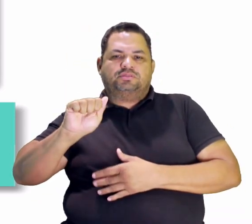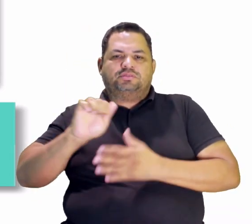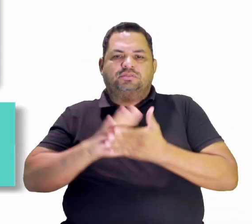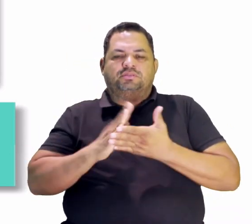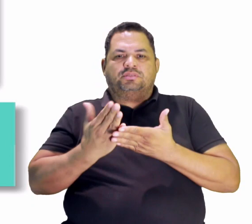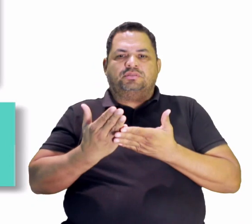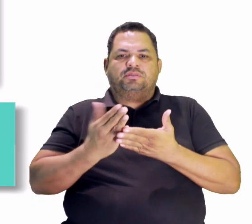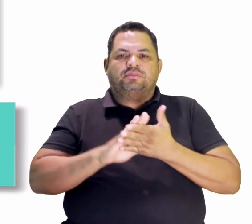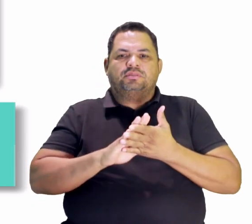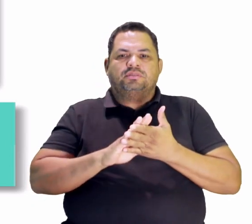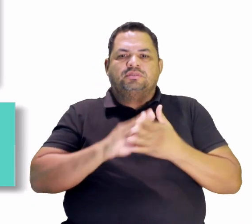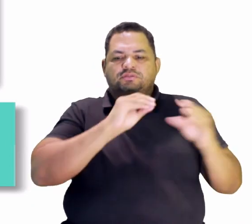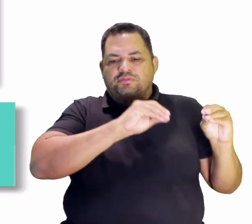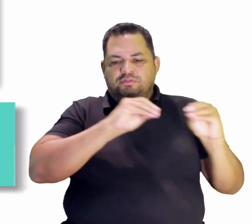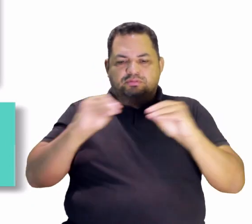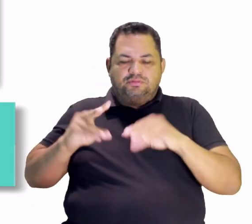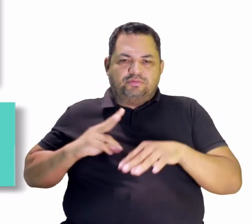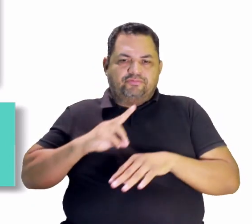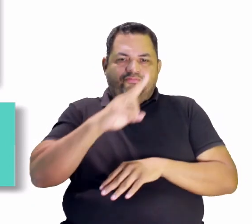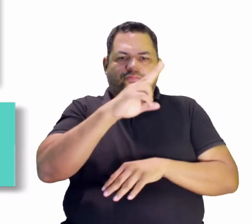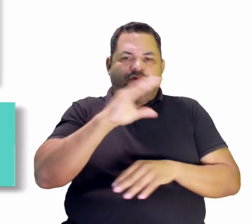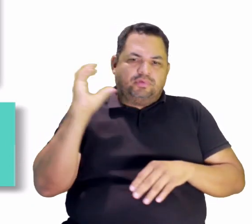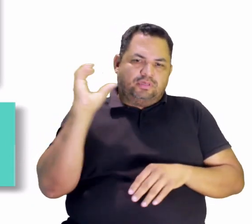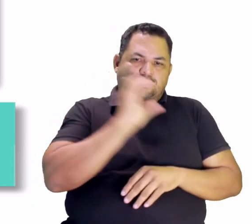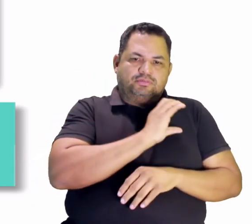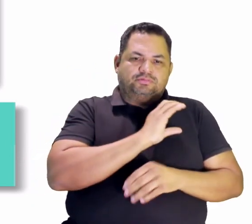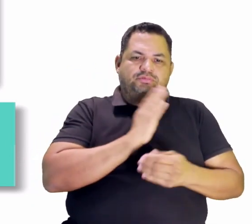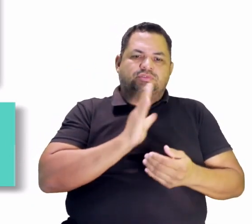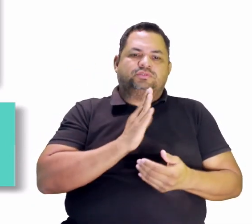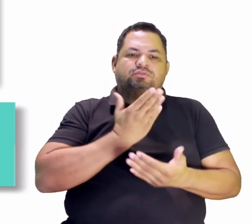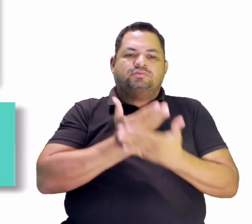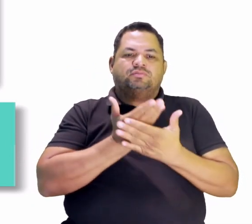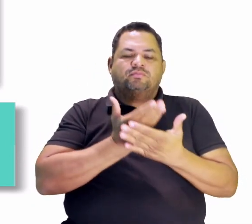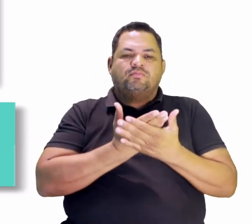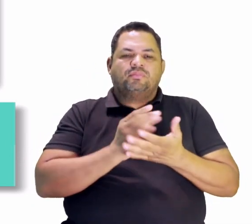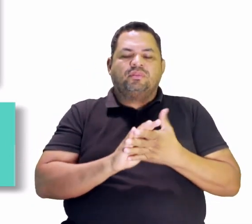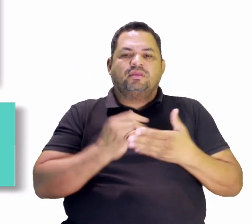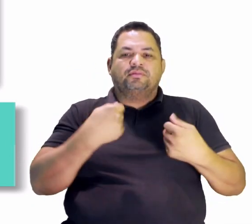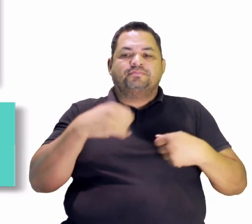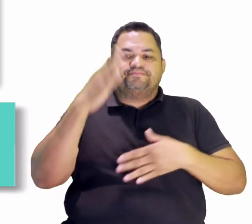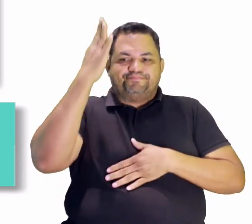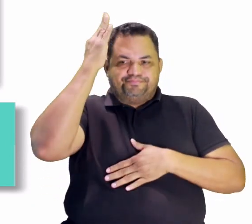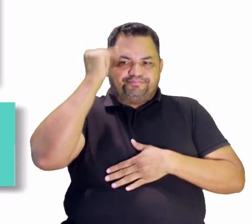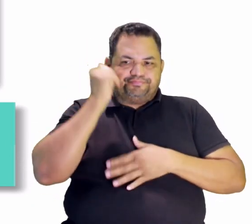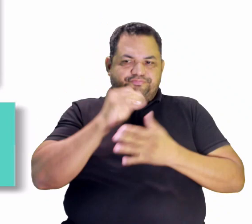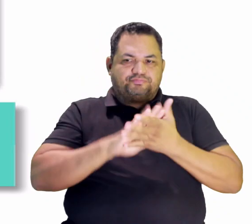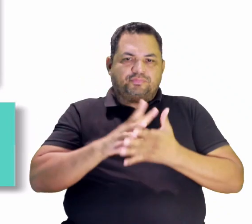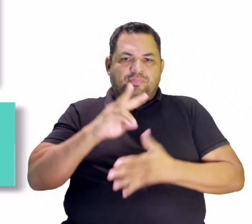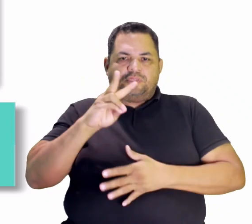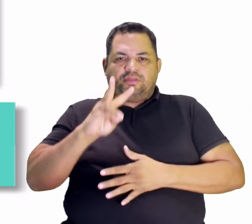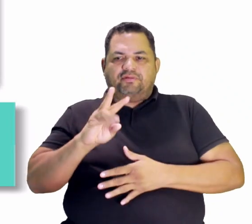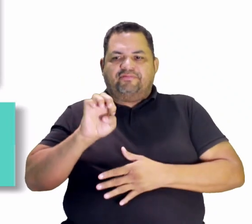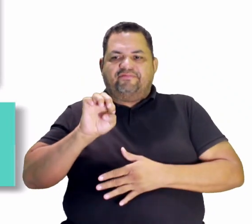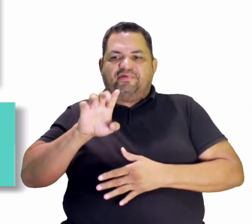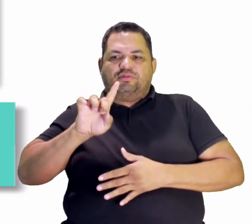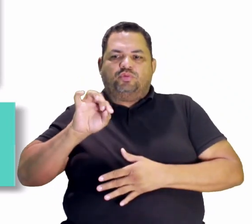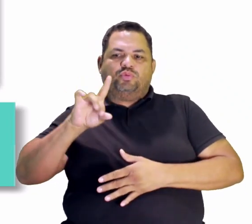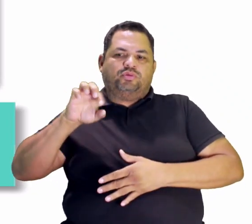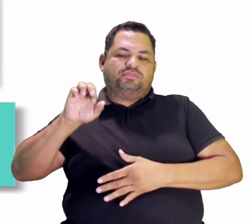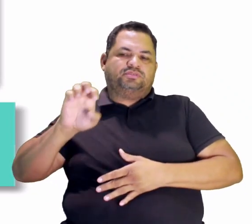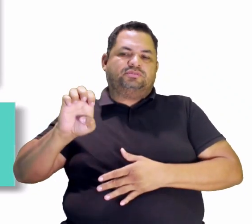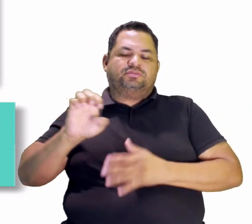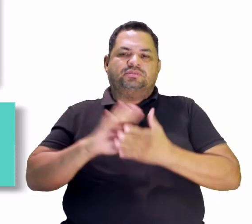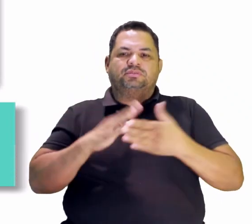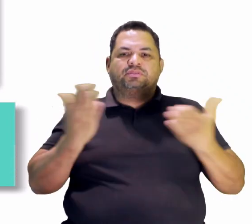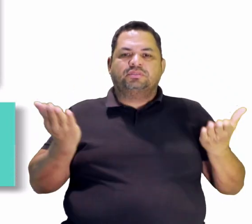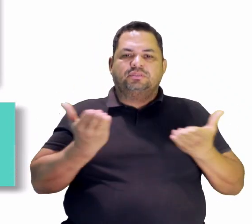deslocamento, força, aceleração nós já vimos. Então temos que saber o que é vetores, tá bom? Vamos falar